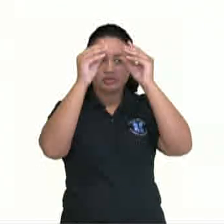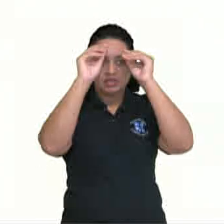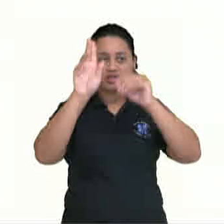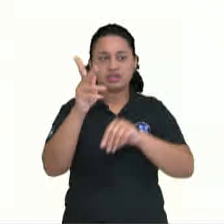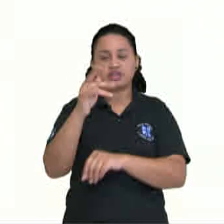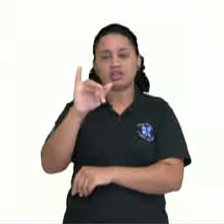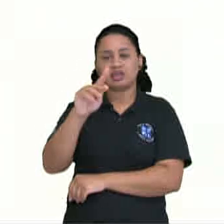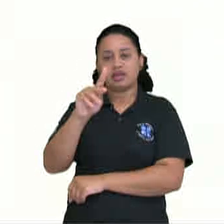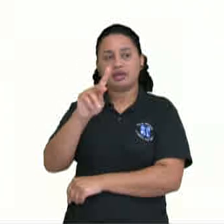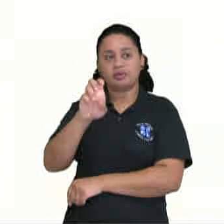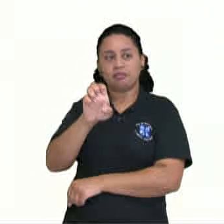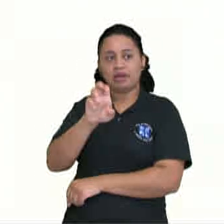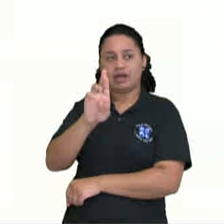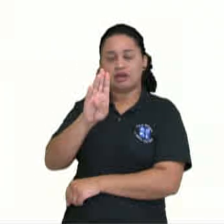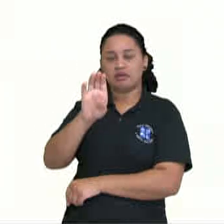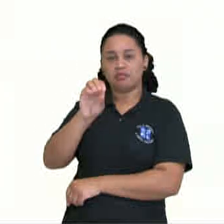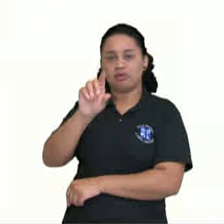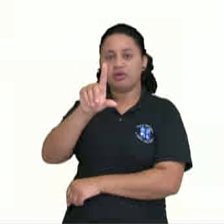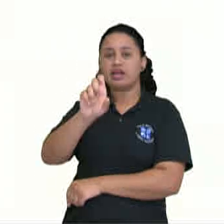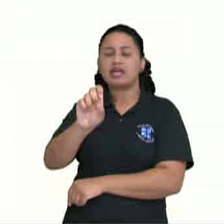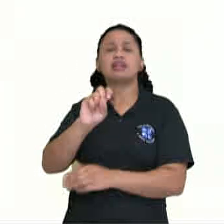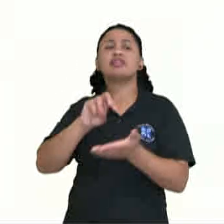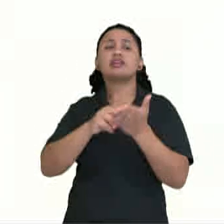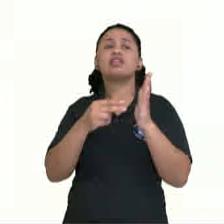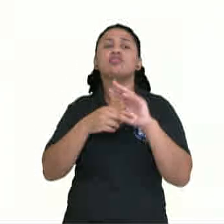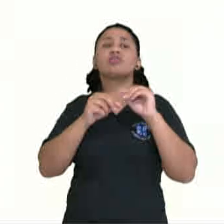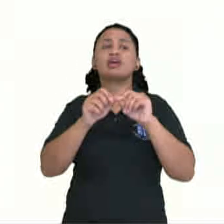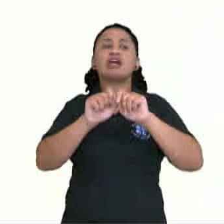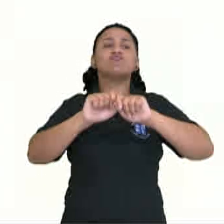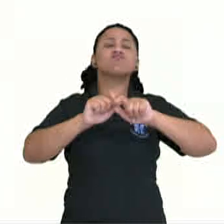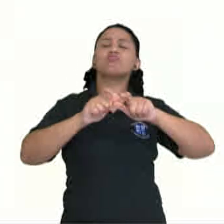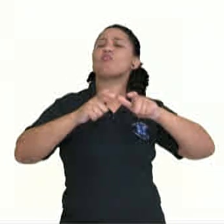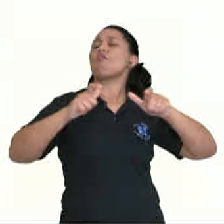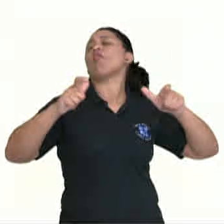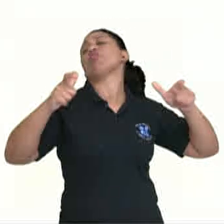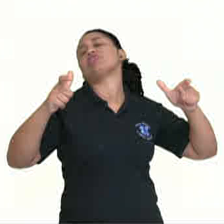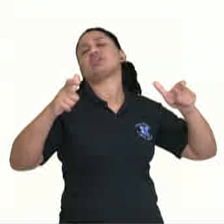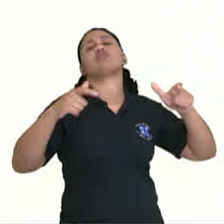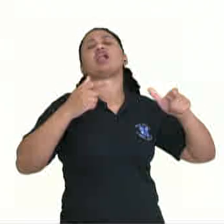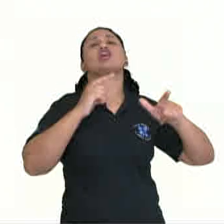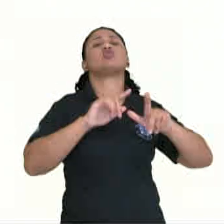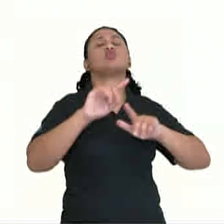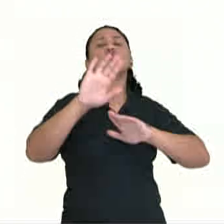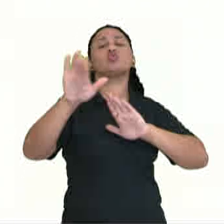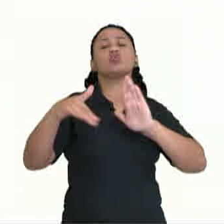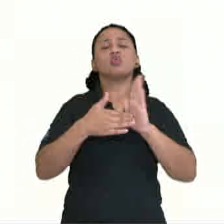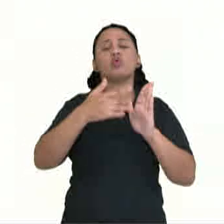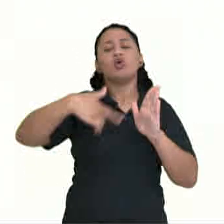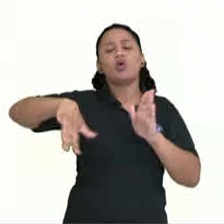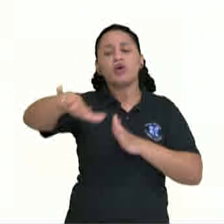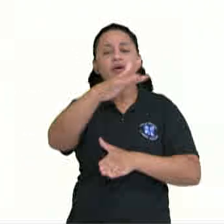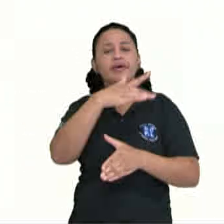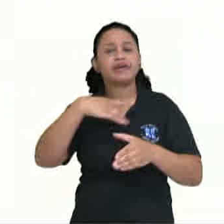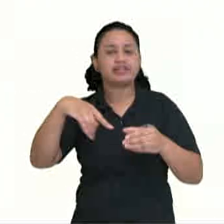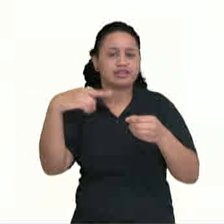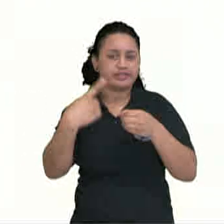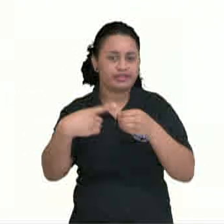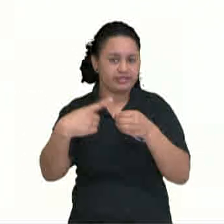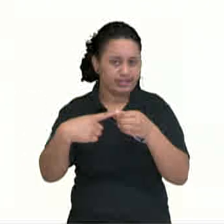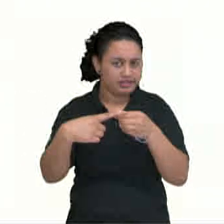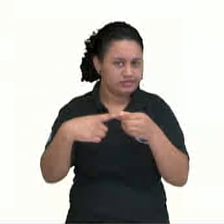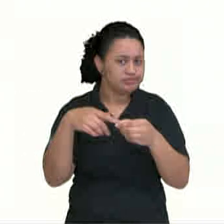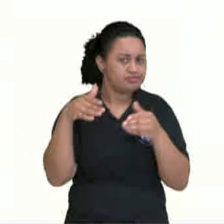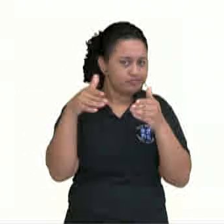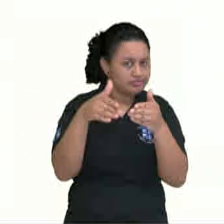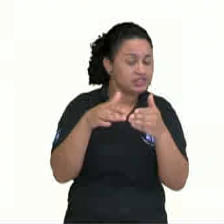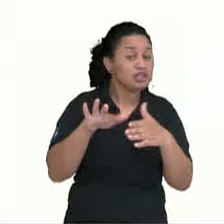do exagero da significação linguística, como toda a cidade da Bahia. Neste caso, em